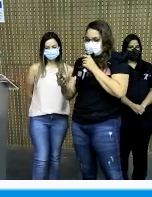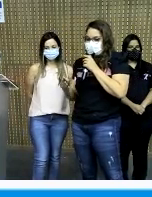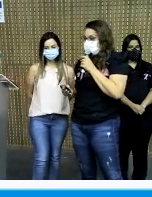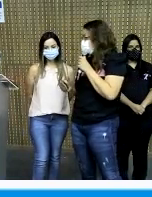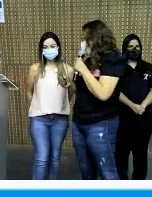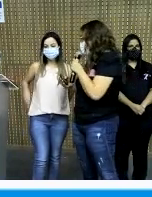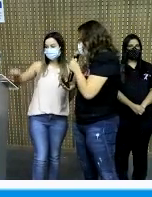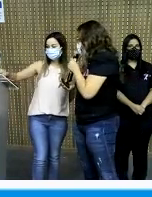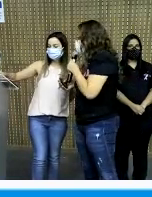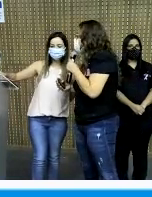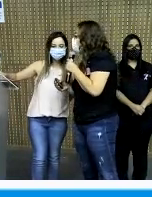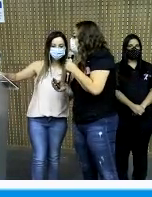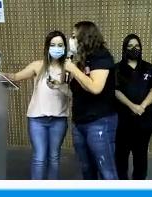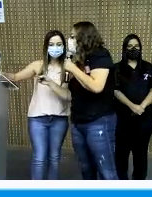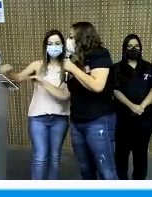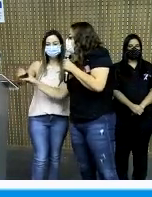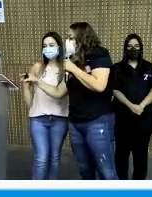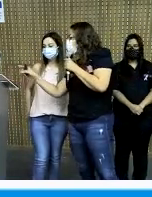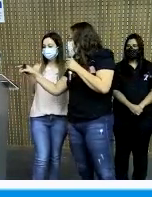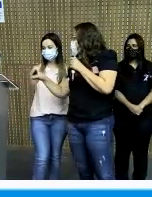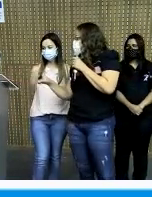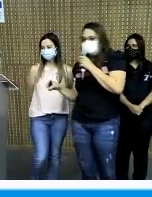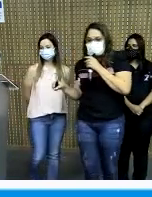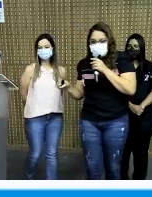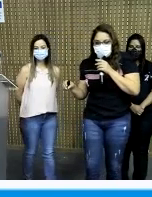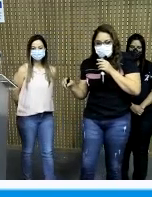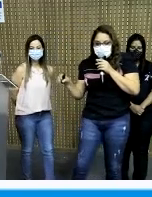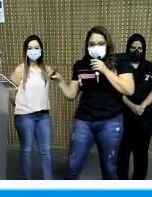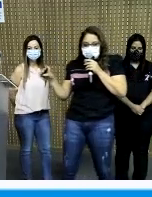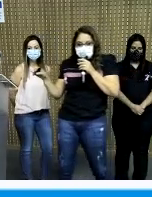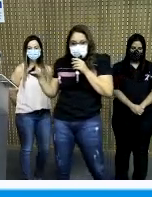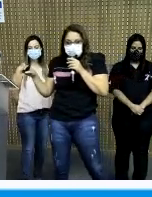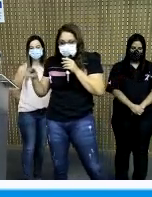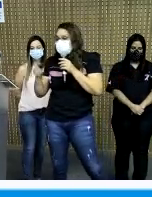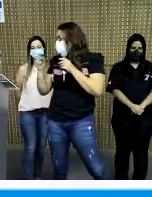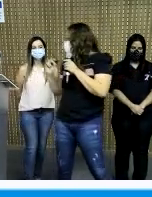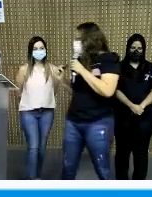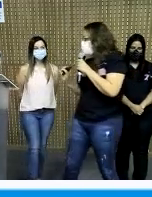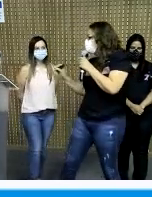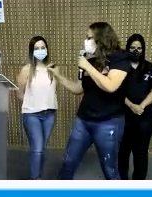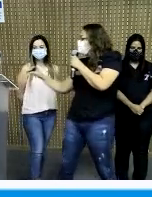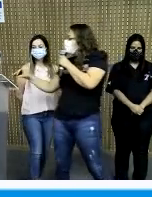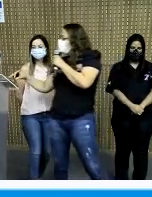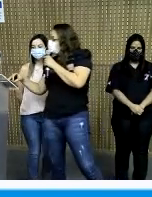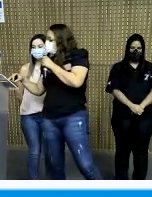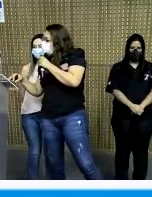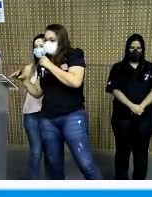dessa atividade desenvolvida. Eu falei, tá? Lavagem de ouvido, eu comentei já.